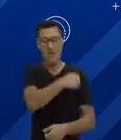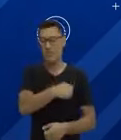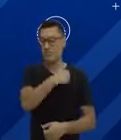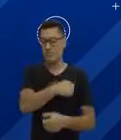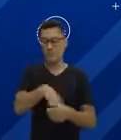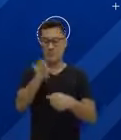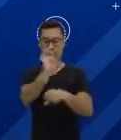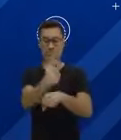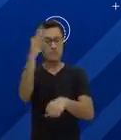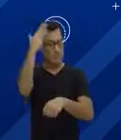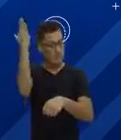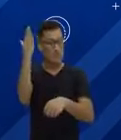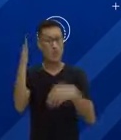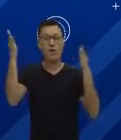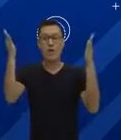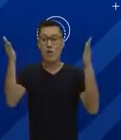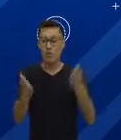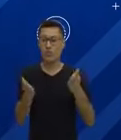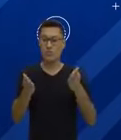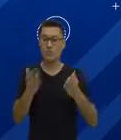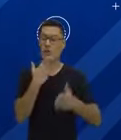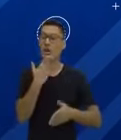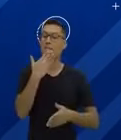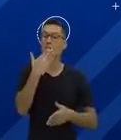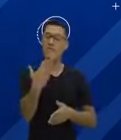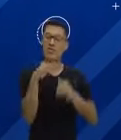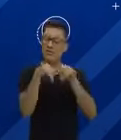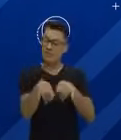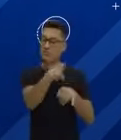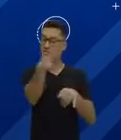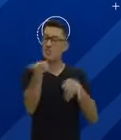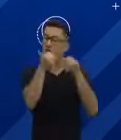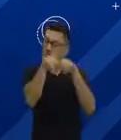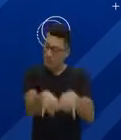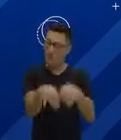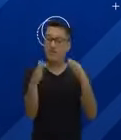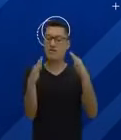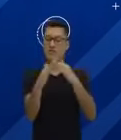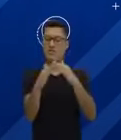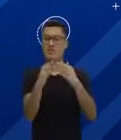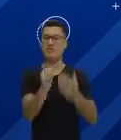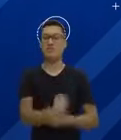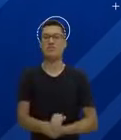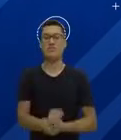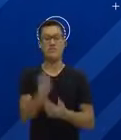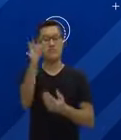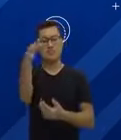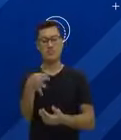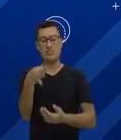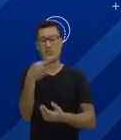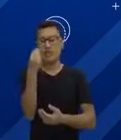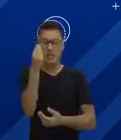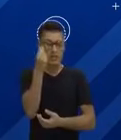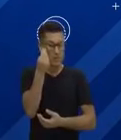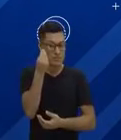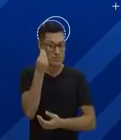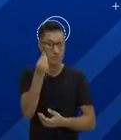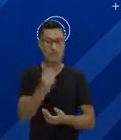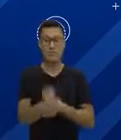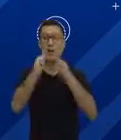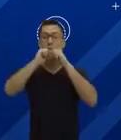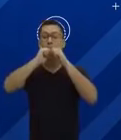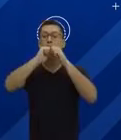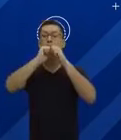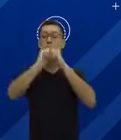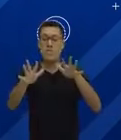Pará. E que hoje eu peço aos senhores, fiquem em casa, gente, tá certo? Olha, pessoal, preste bem atenção. Devido à pandemia, nós